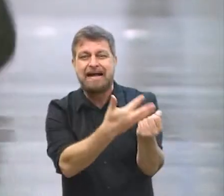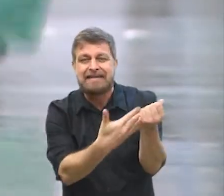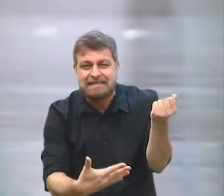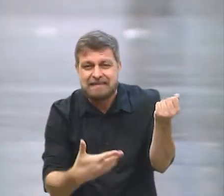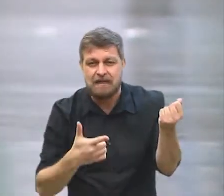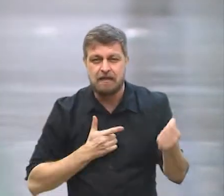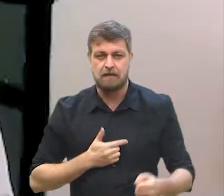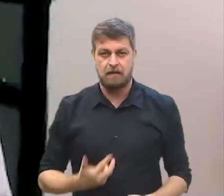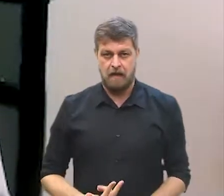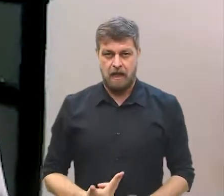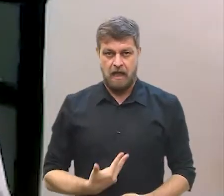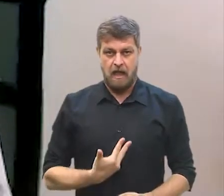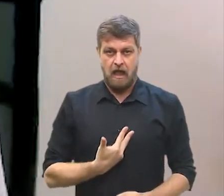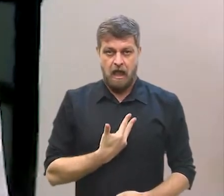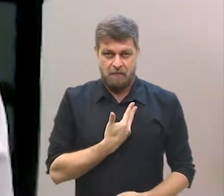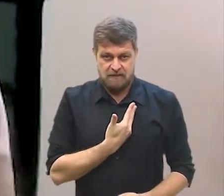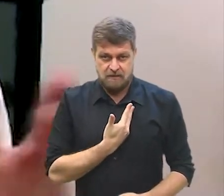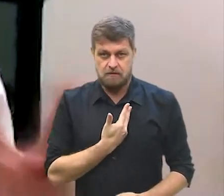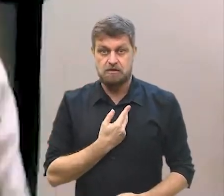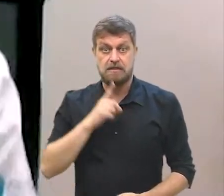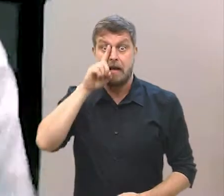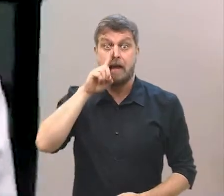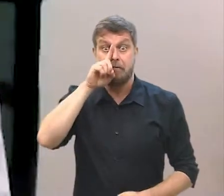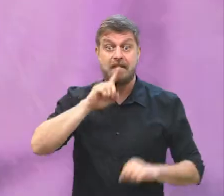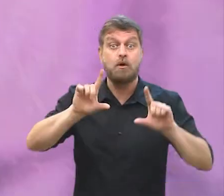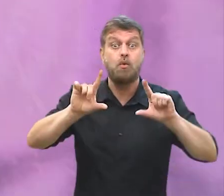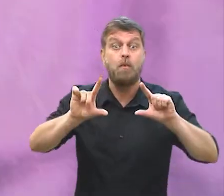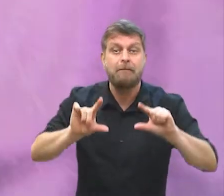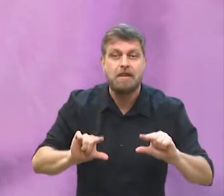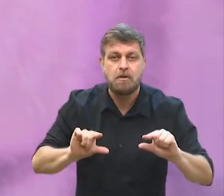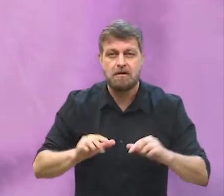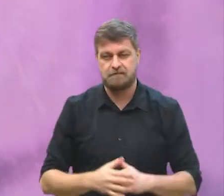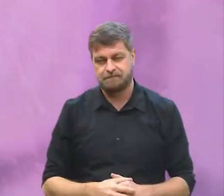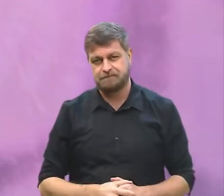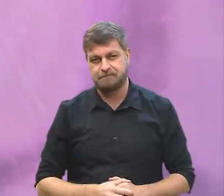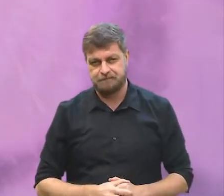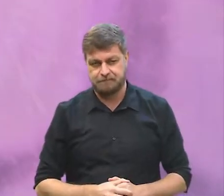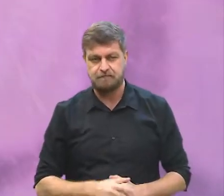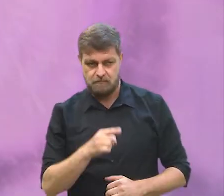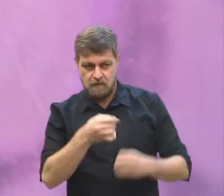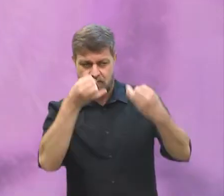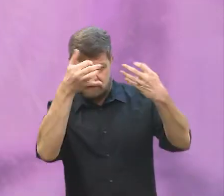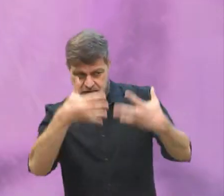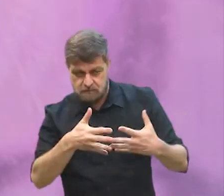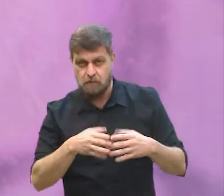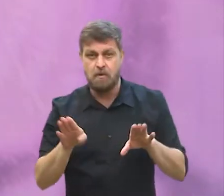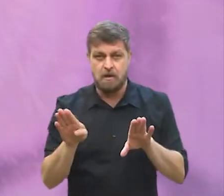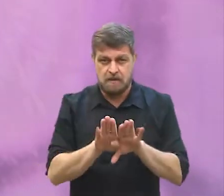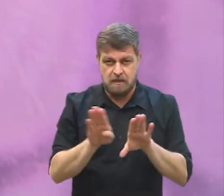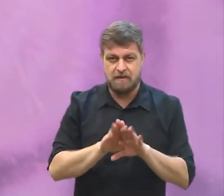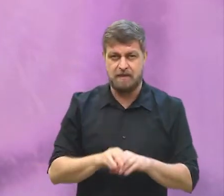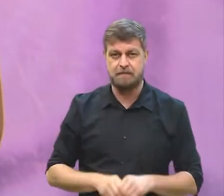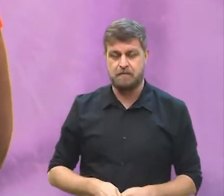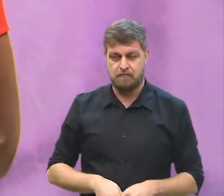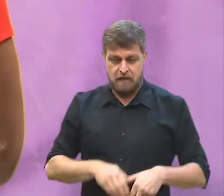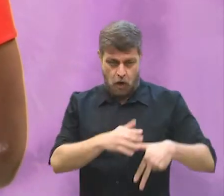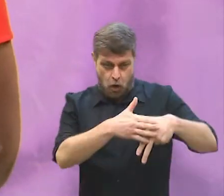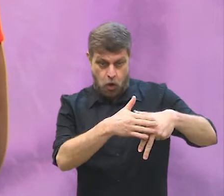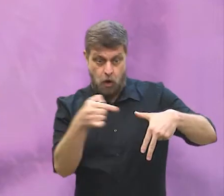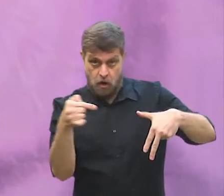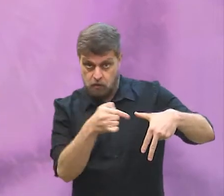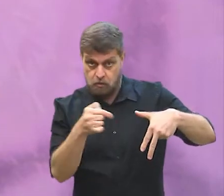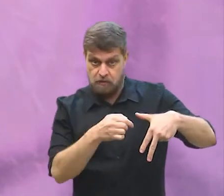de porte menor e de menor risco. Então, a senhora falou dessas vantagens, então tem vantagem para o paciente também,